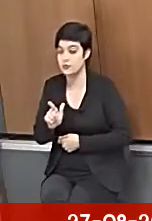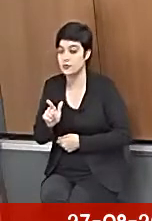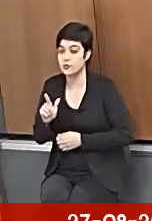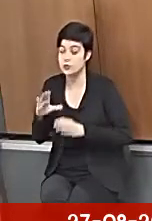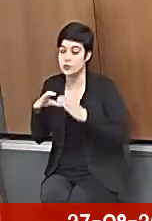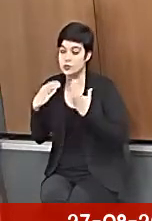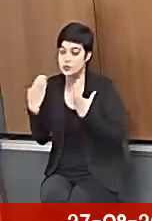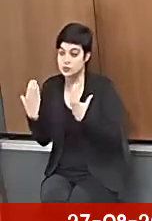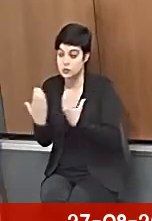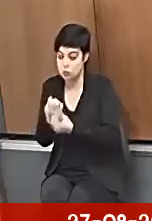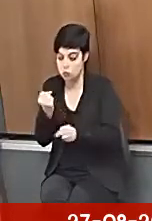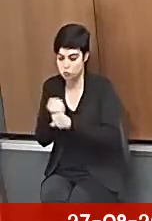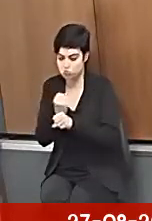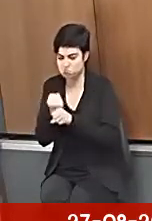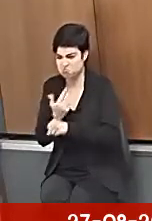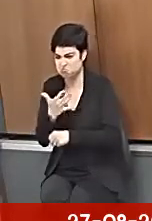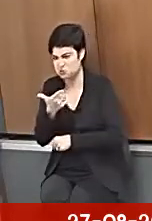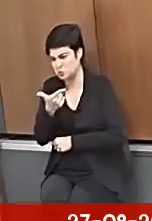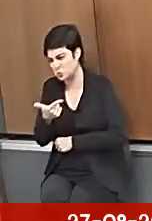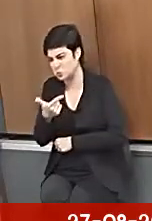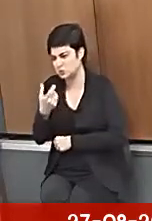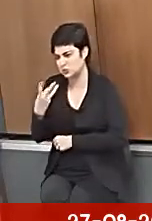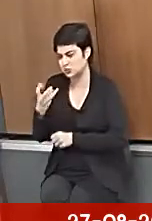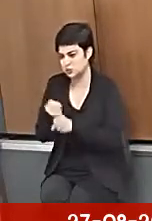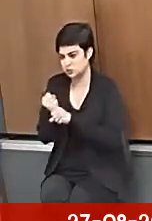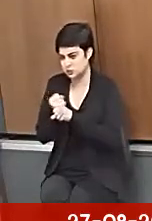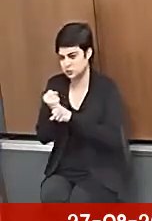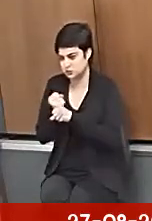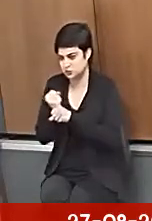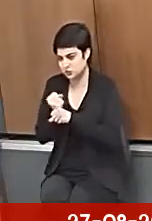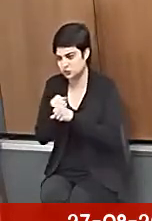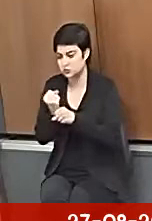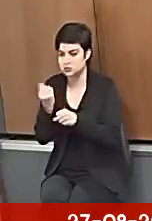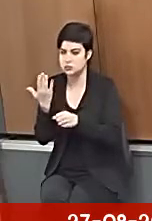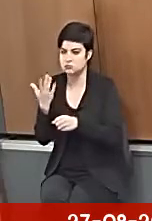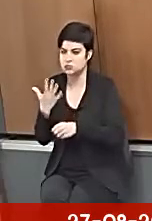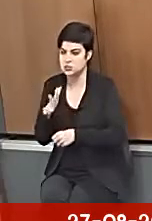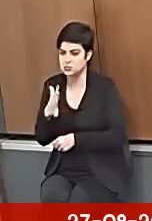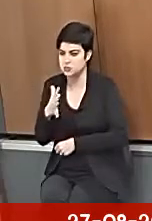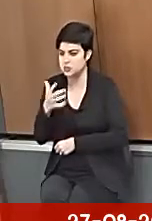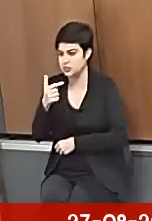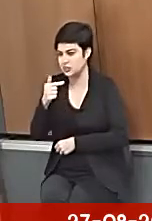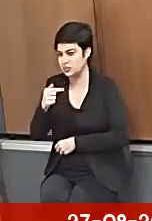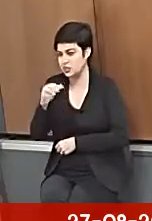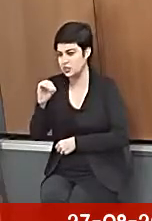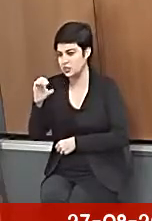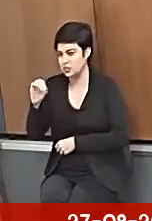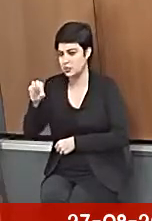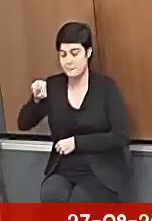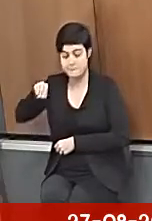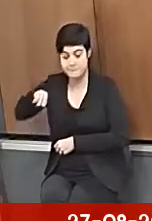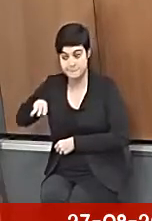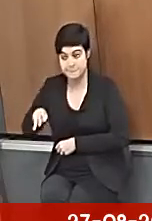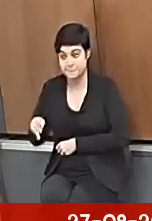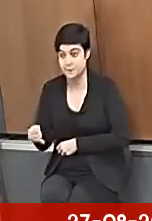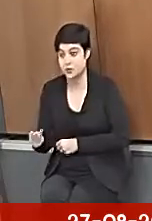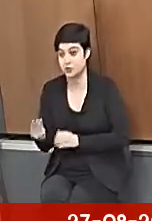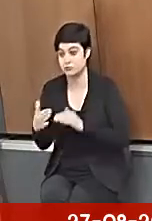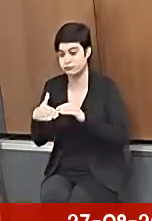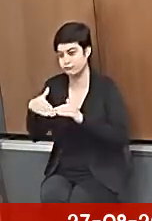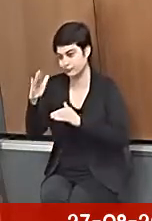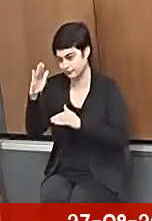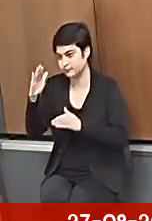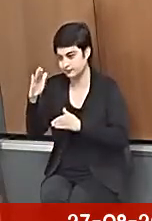em dois anos de construção ou três anos custou 600 quase 700 milhões sem que o estado